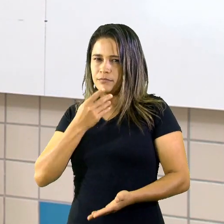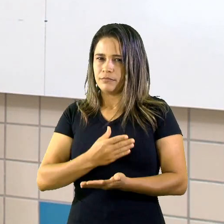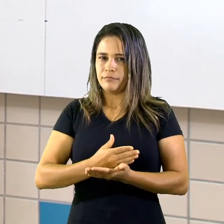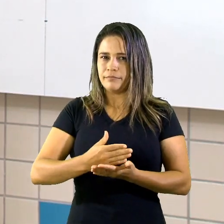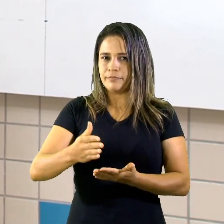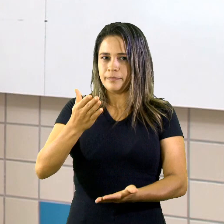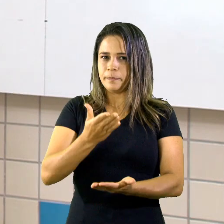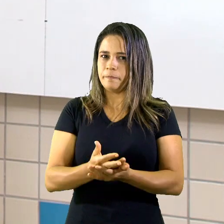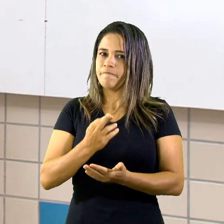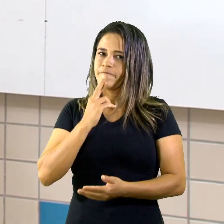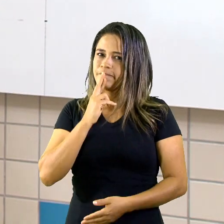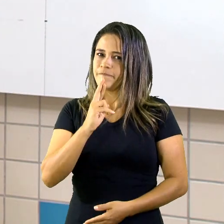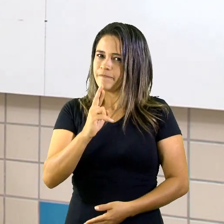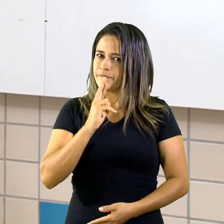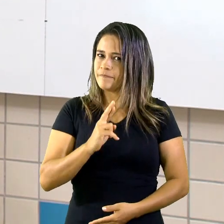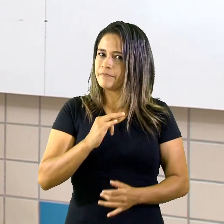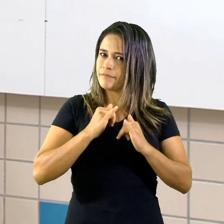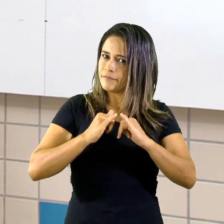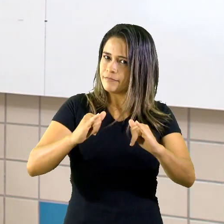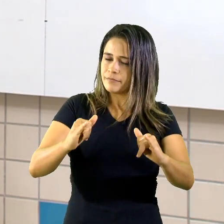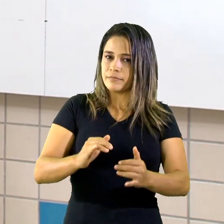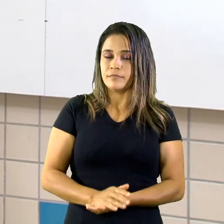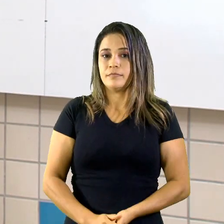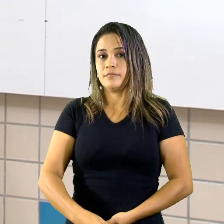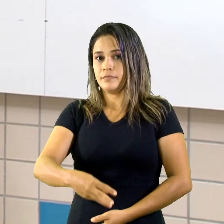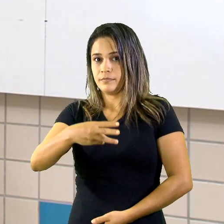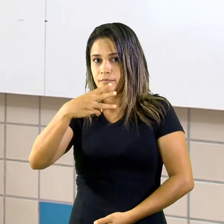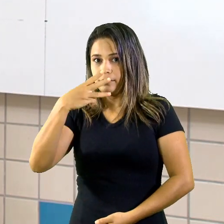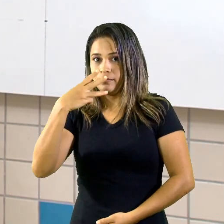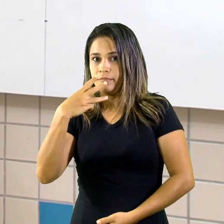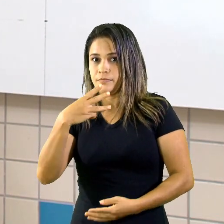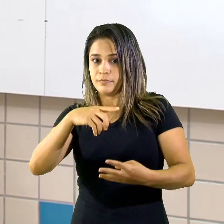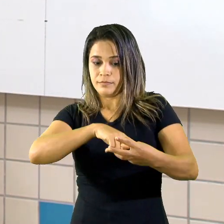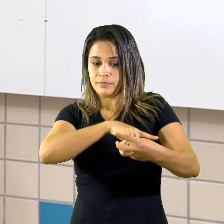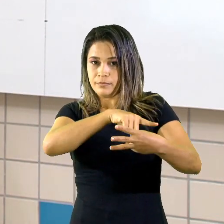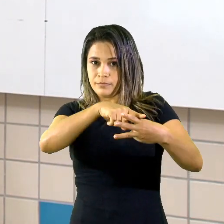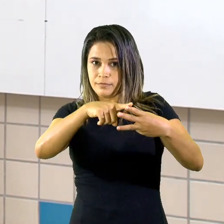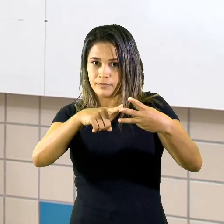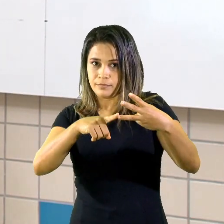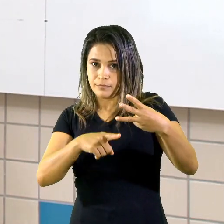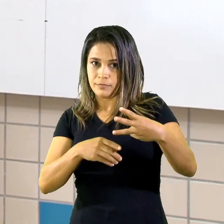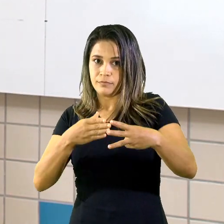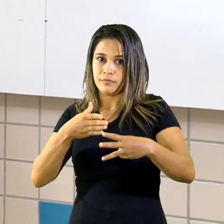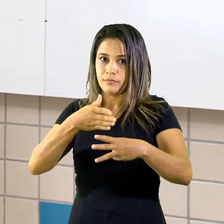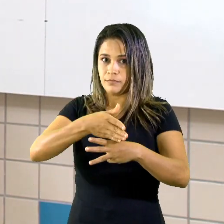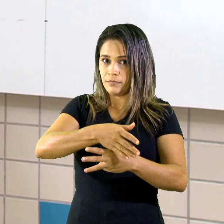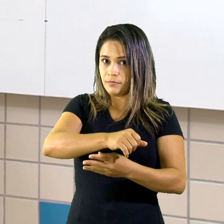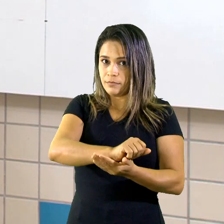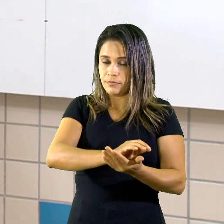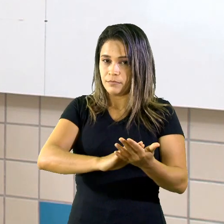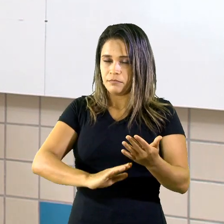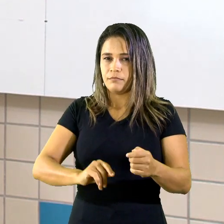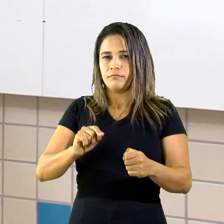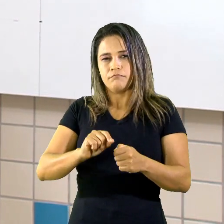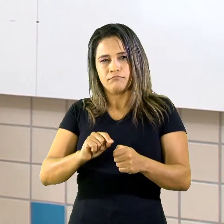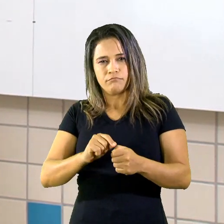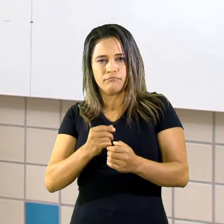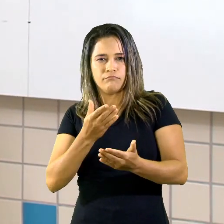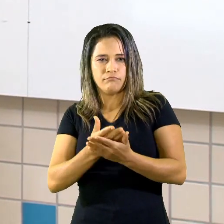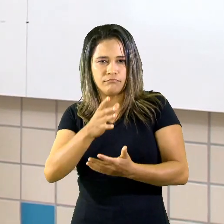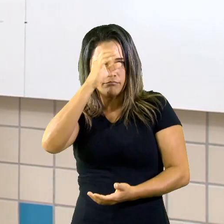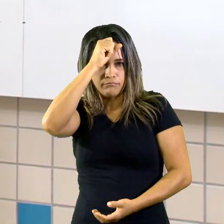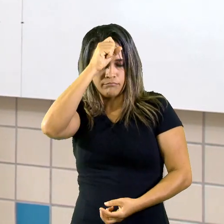para vocês, né? Os 3 canais pelo qual você pode realizar suas tarefas, fazer suas aulas,